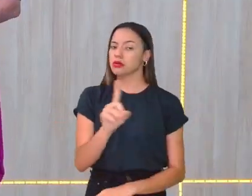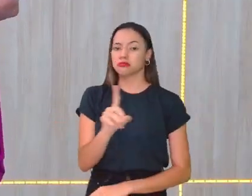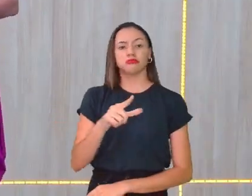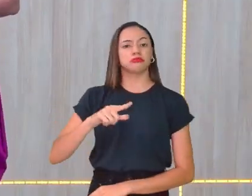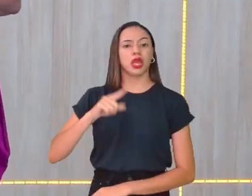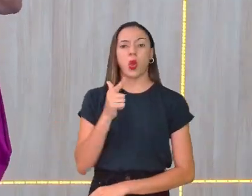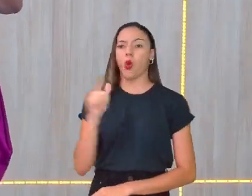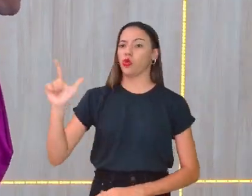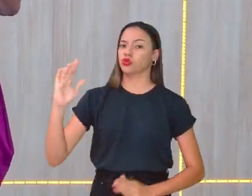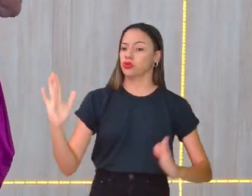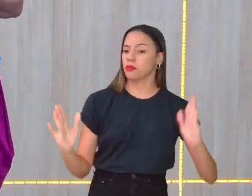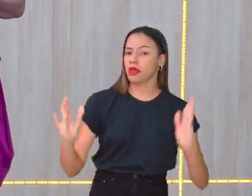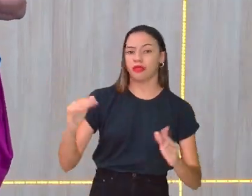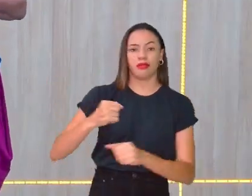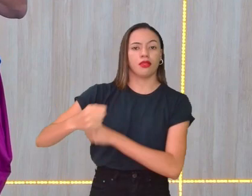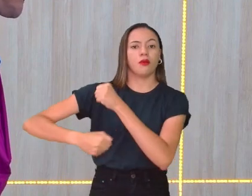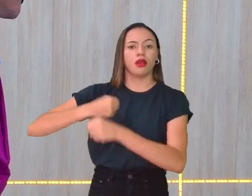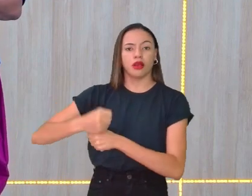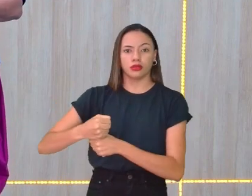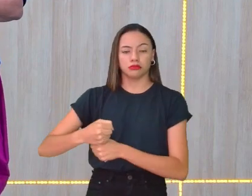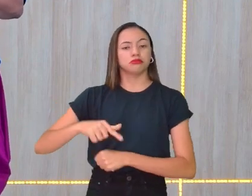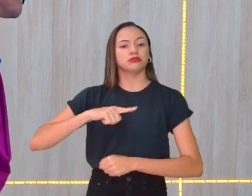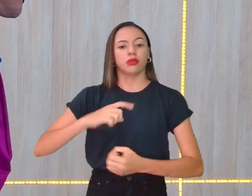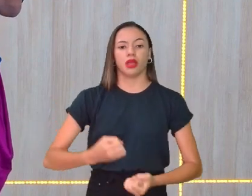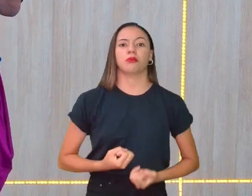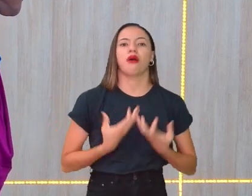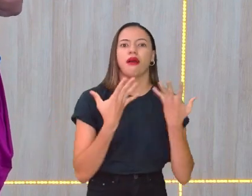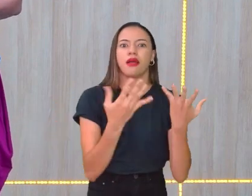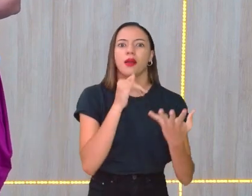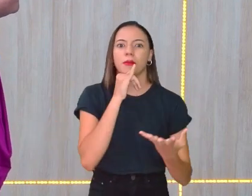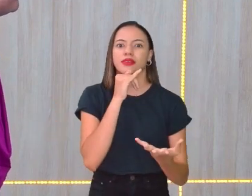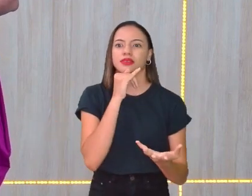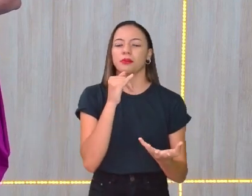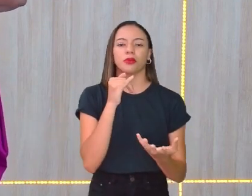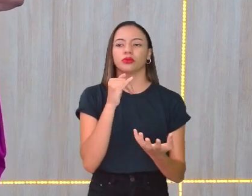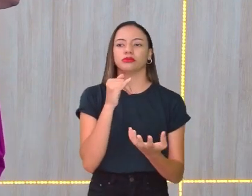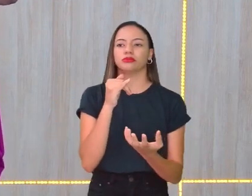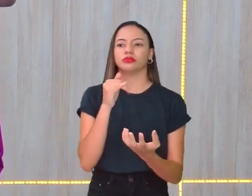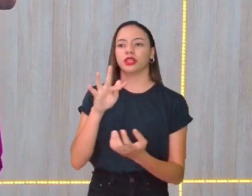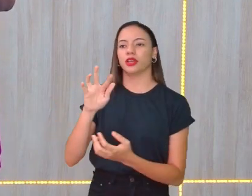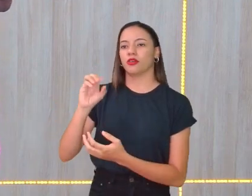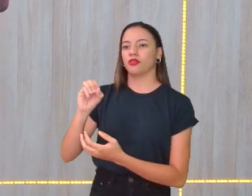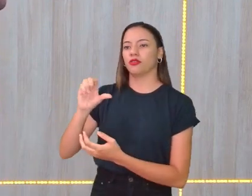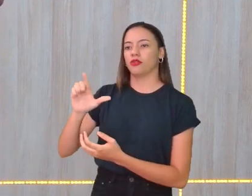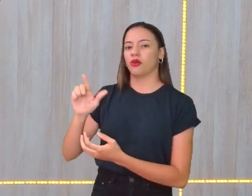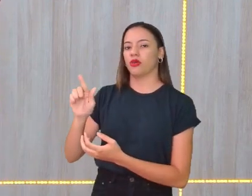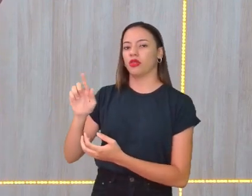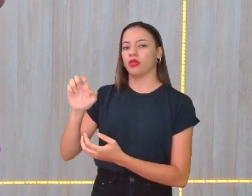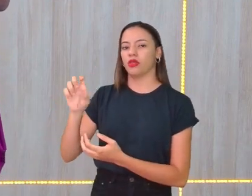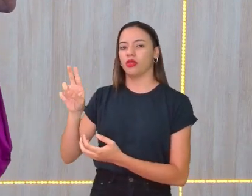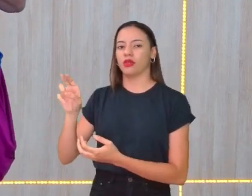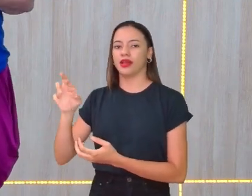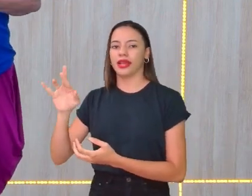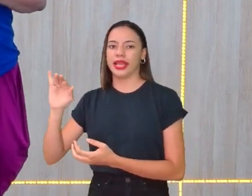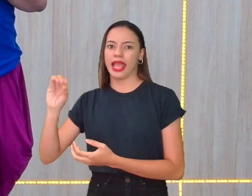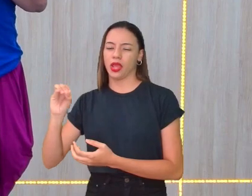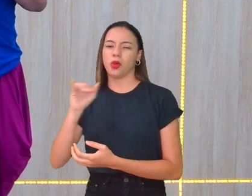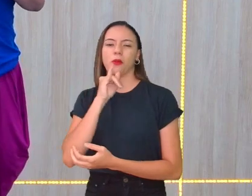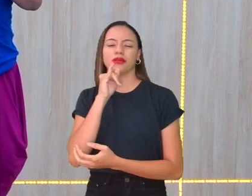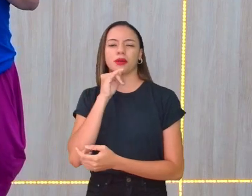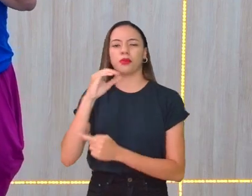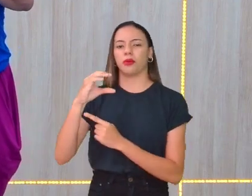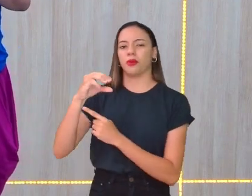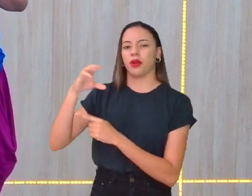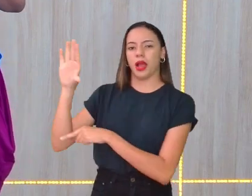ciclo natalino, onde a gente pode ver manifestações de folguedos como o cavalo marinho, né? O mamulengo. Então,